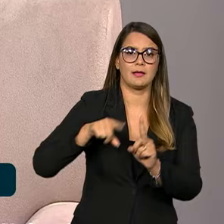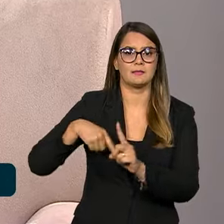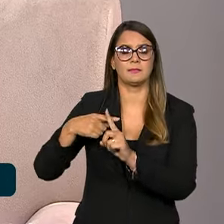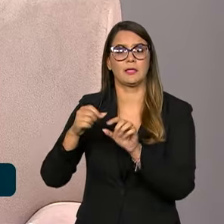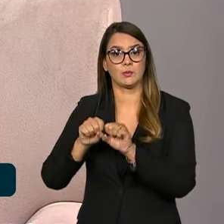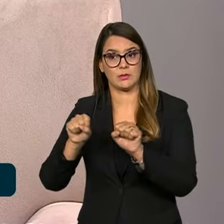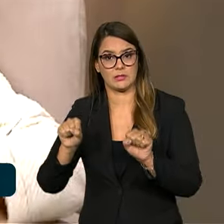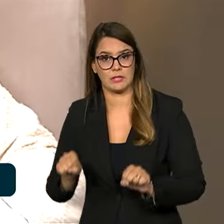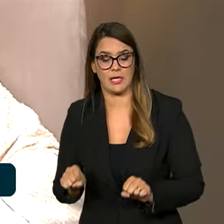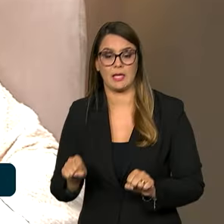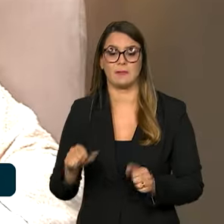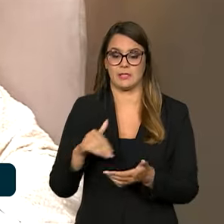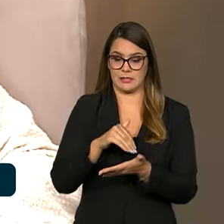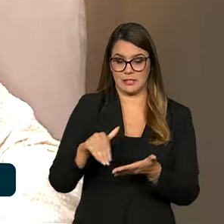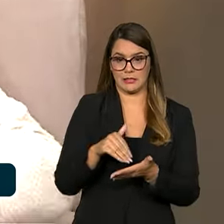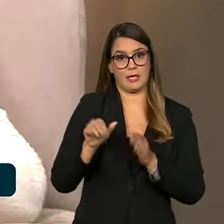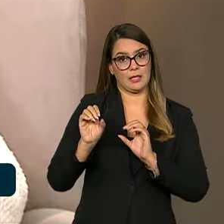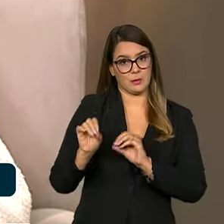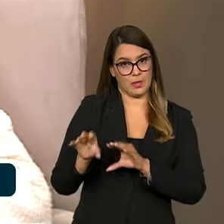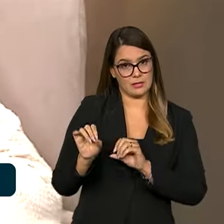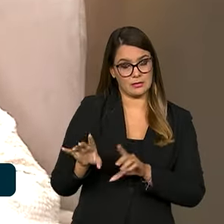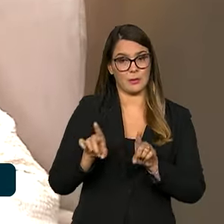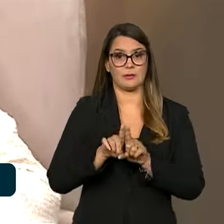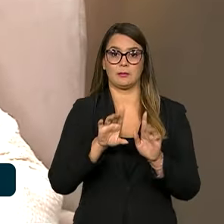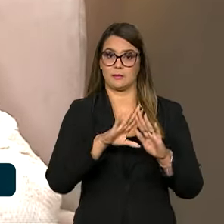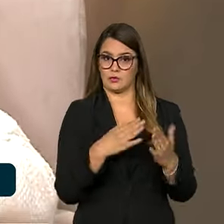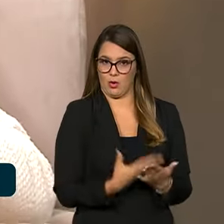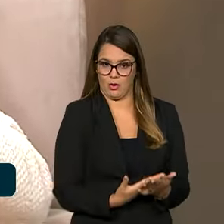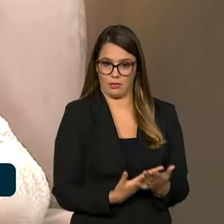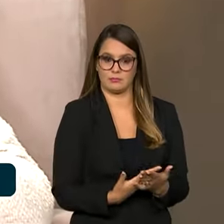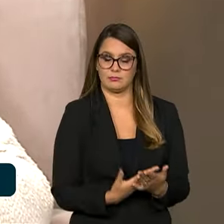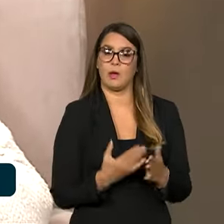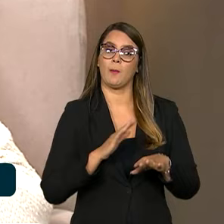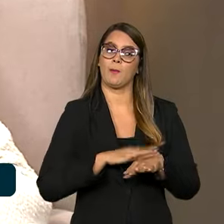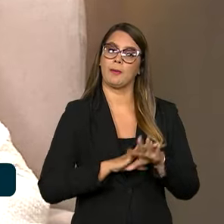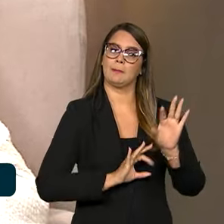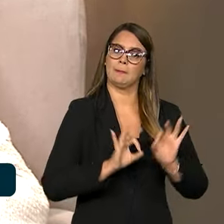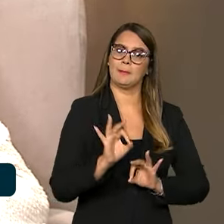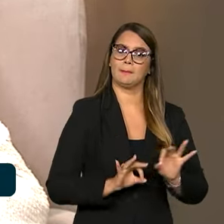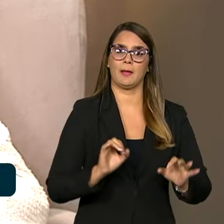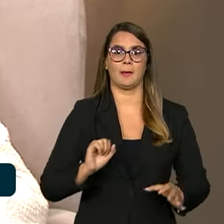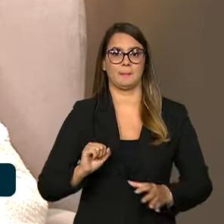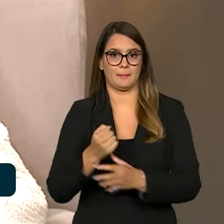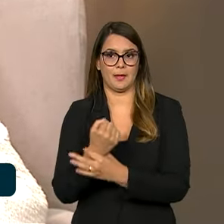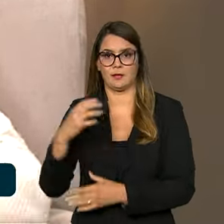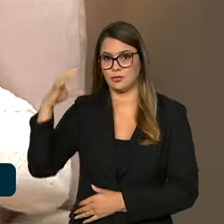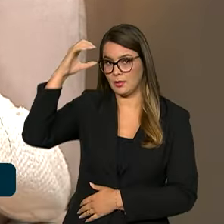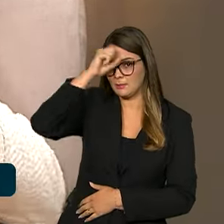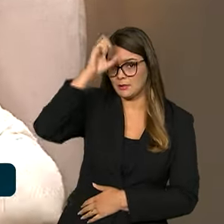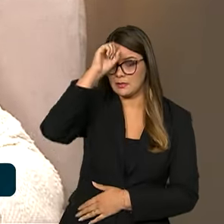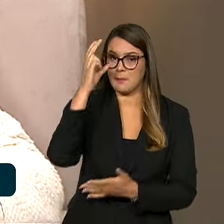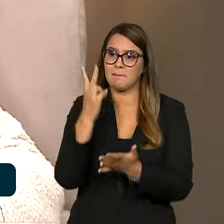sistemas que eu falo é secretarias de educação e escolas quando se preparam para garantir a aprendizagem